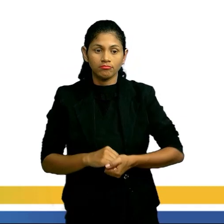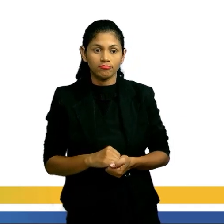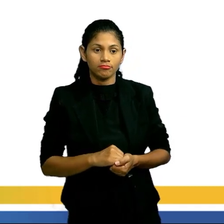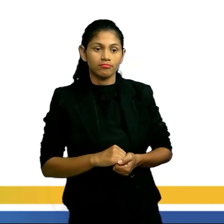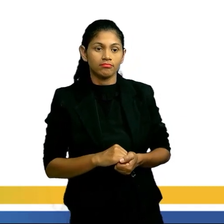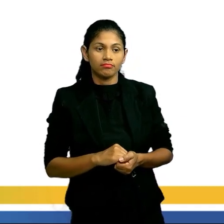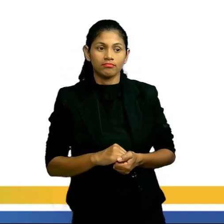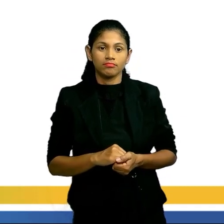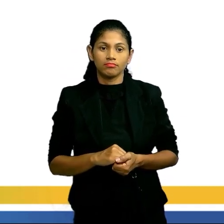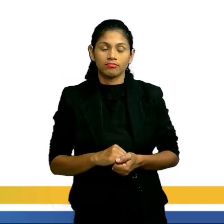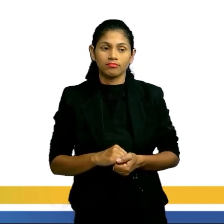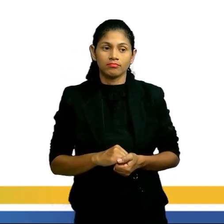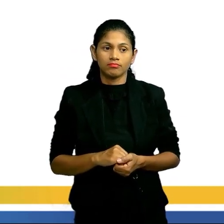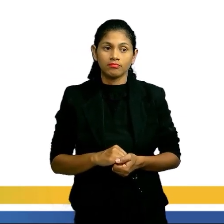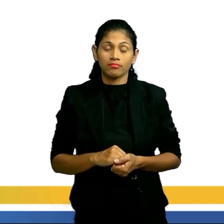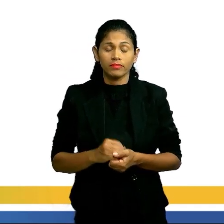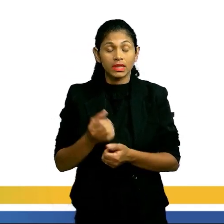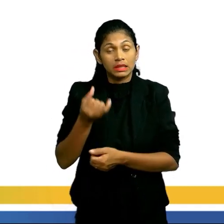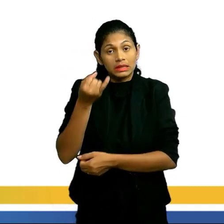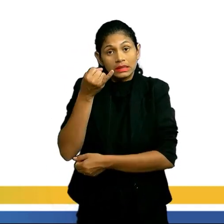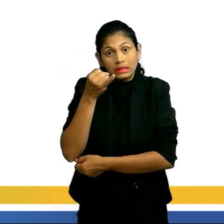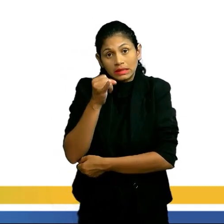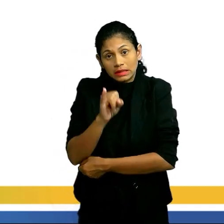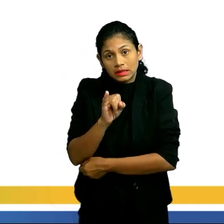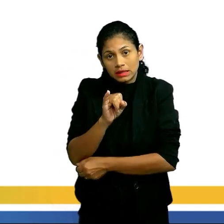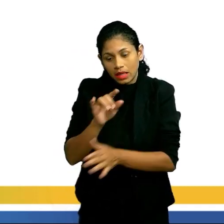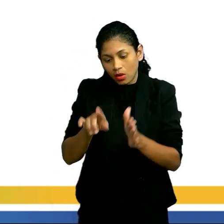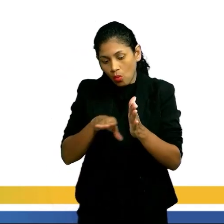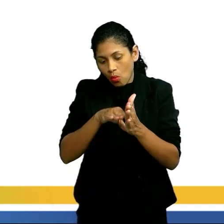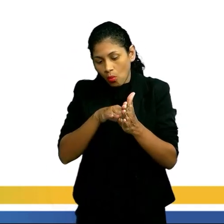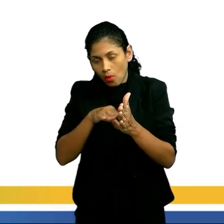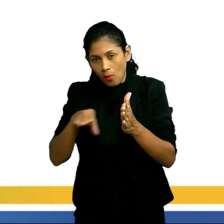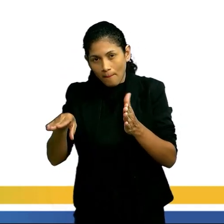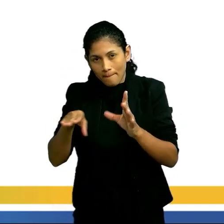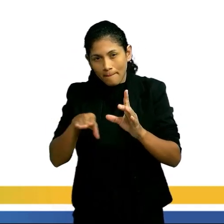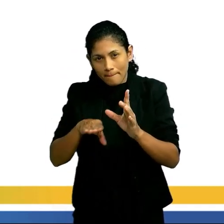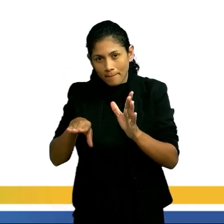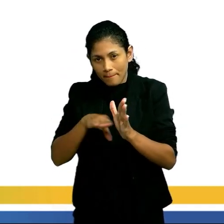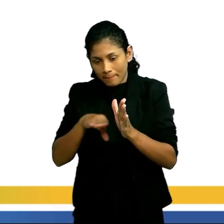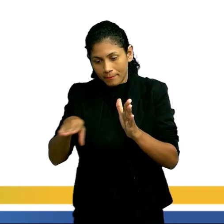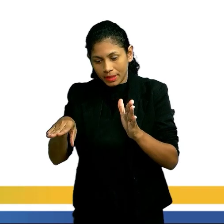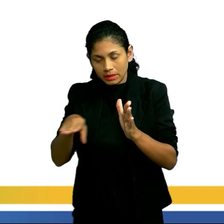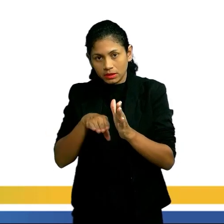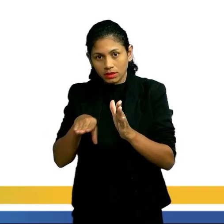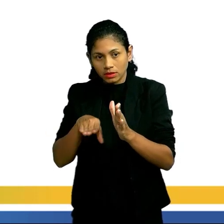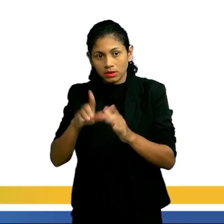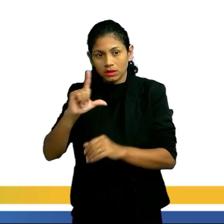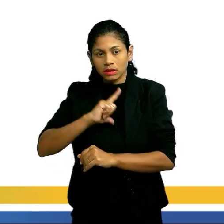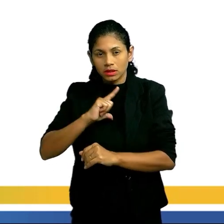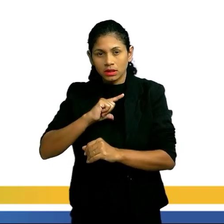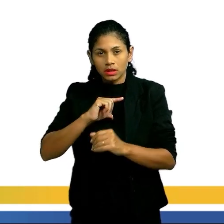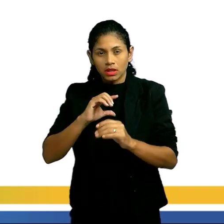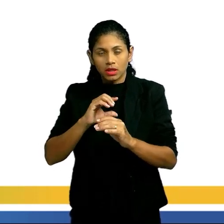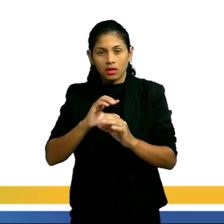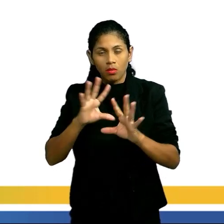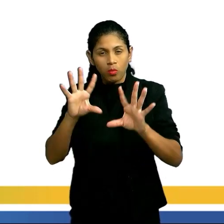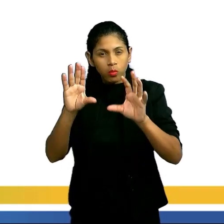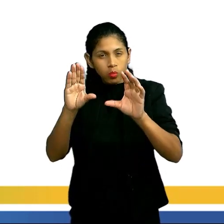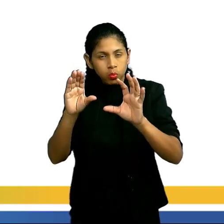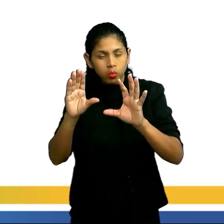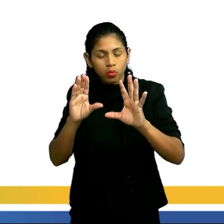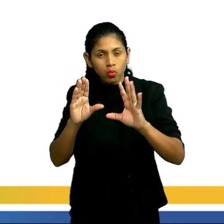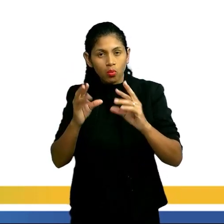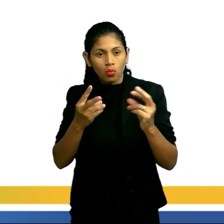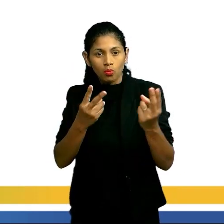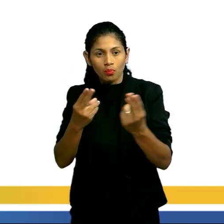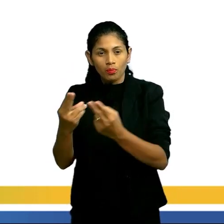lá. Se os sólidos possuírem o mesmo volume, a aresta da base da pirâmide em